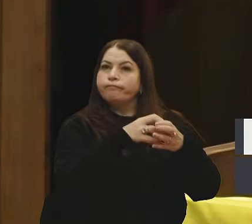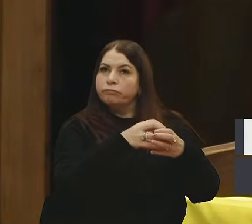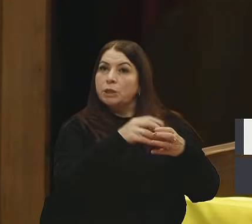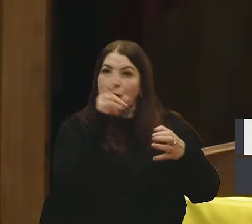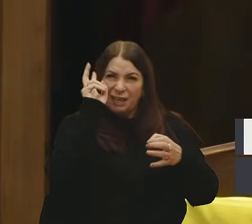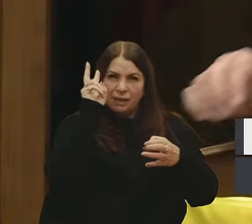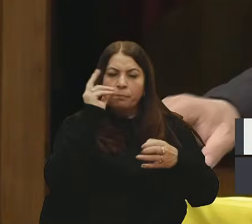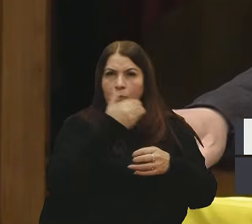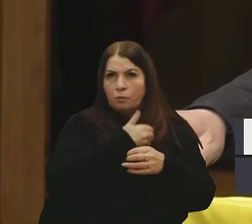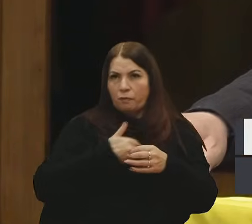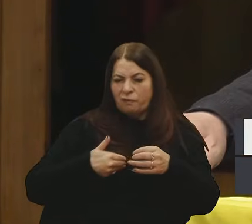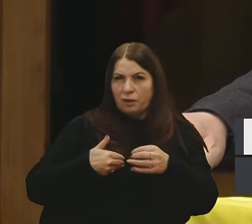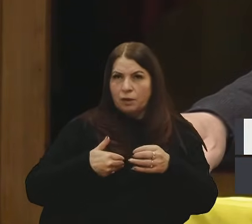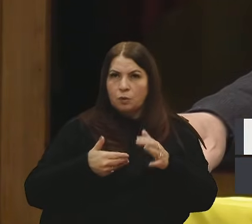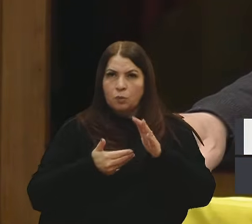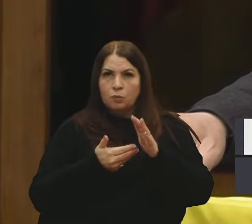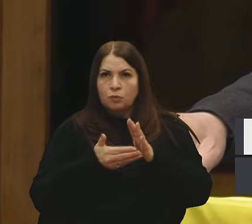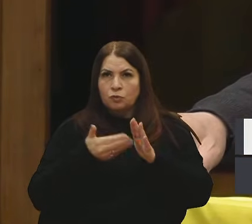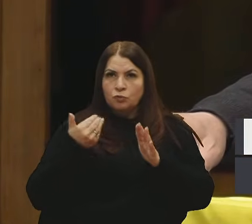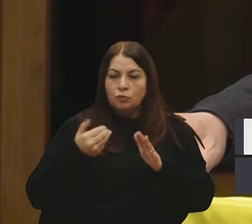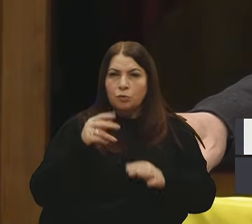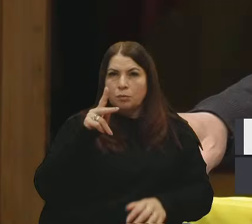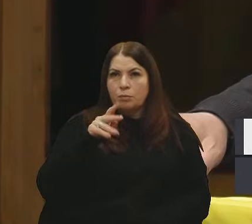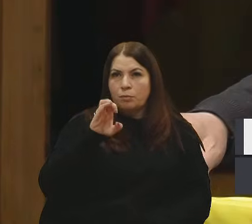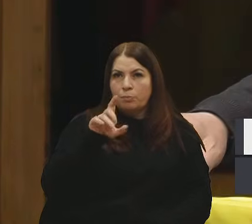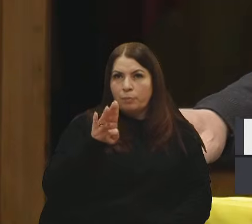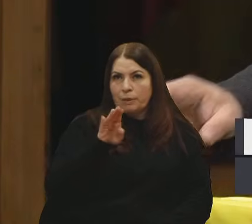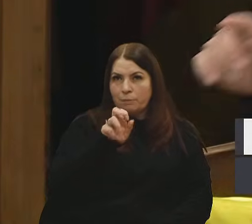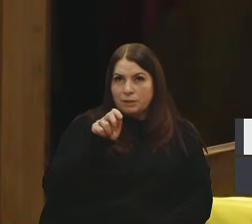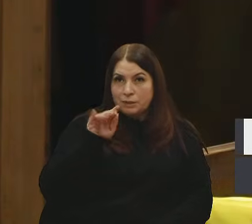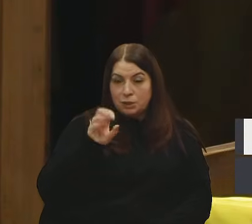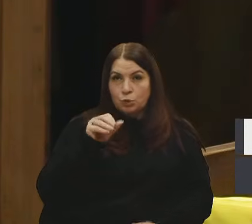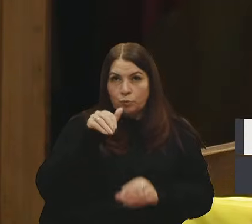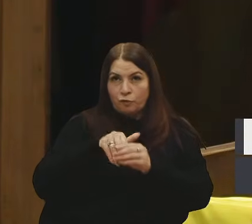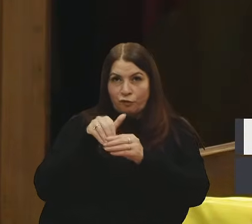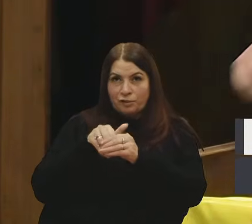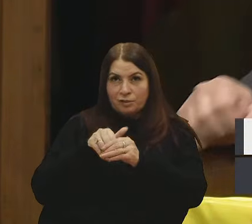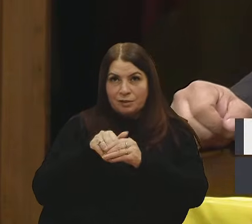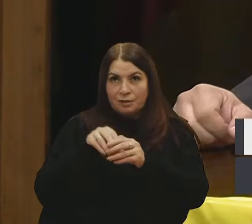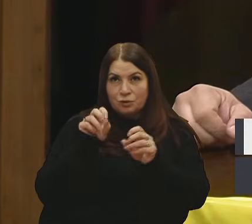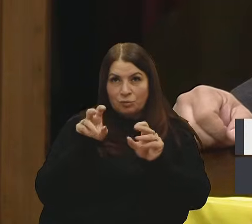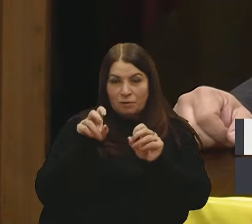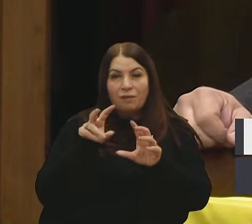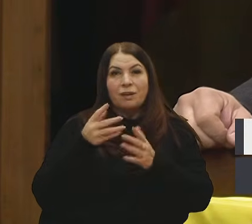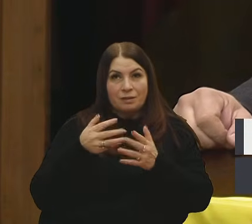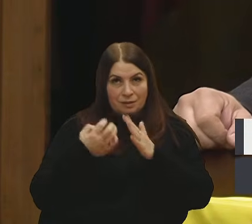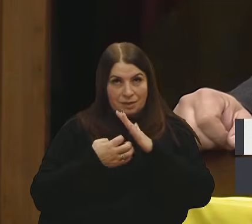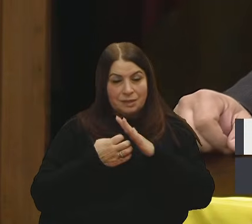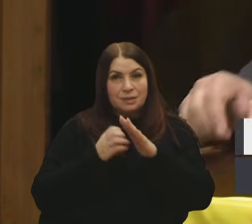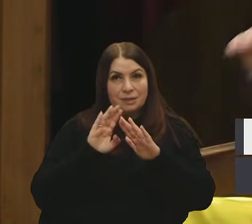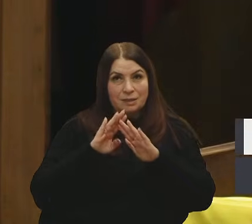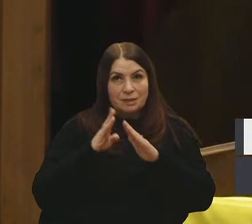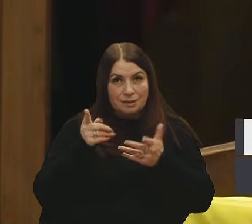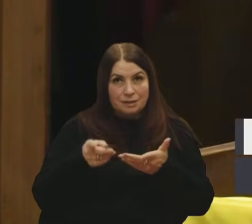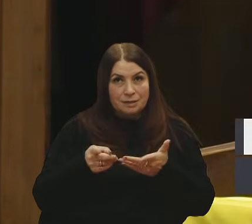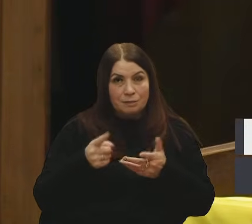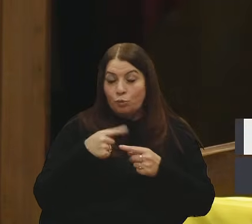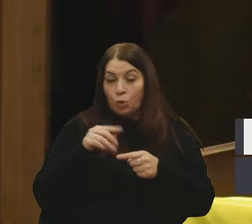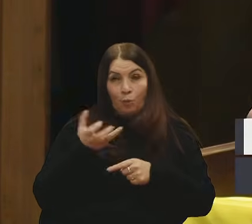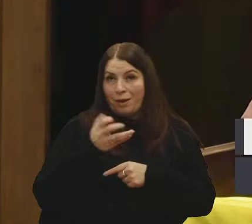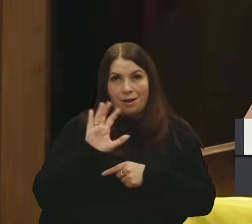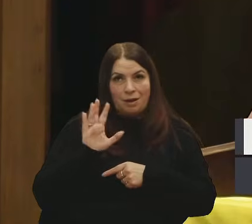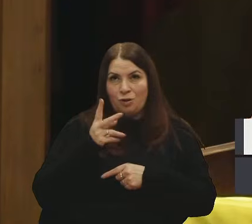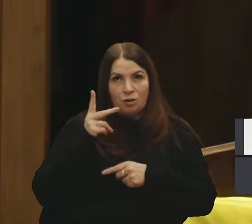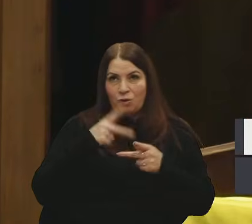que o governo derrubou o plebiscito para fazer a consulta sobre as privatizações das estatais, porque não queria que o